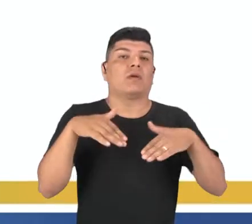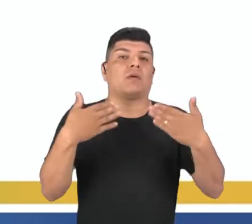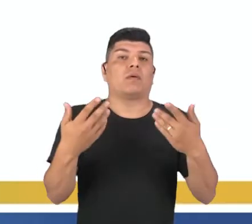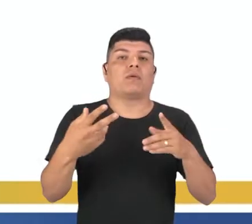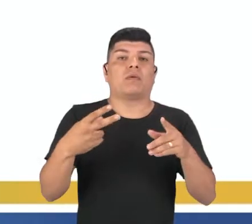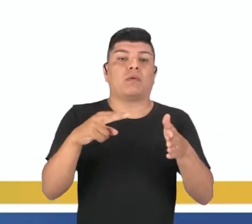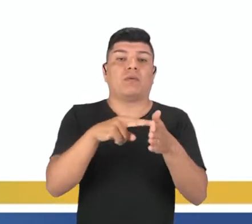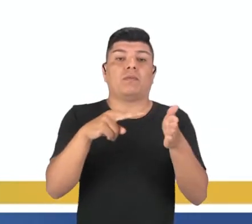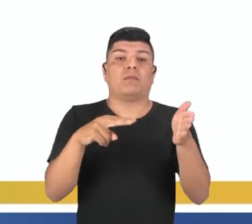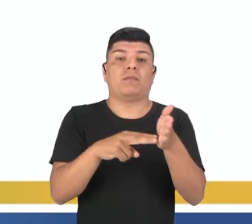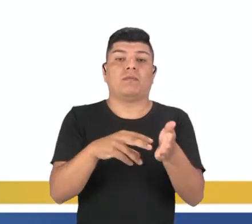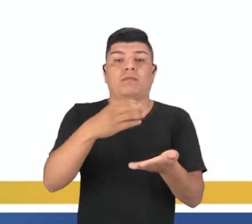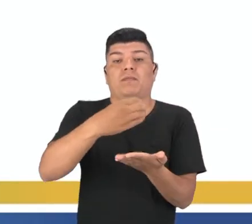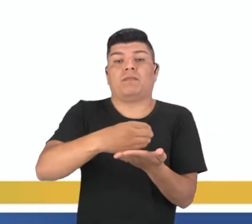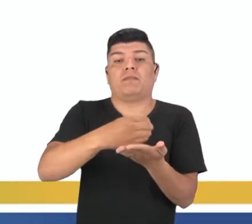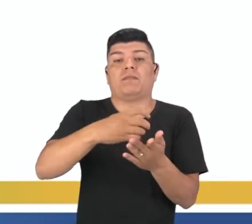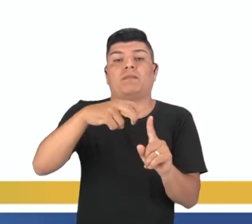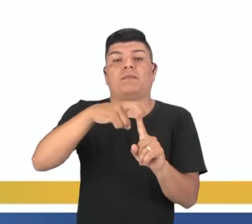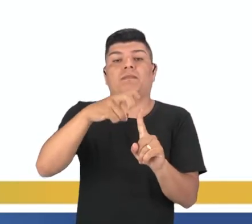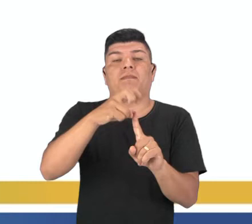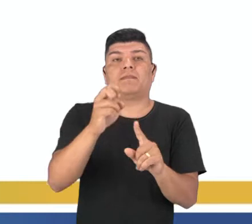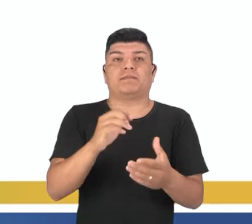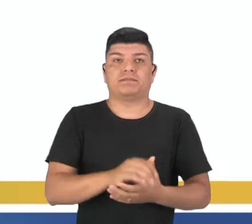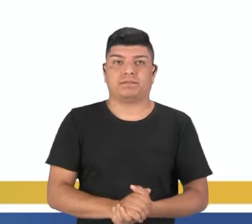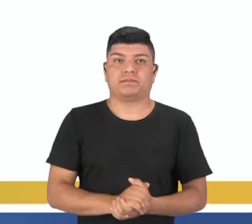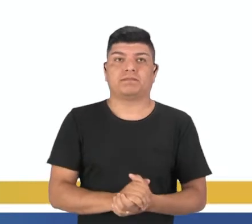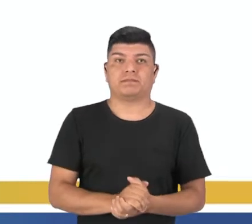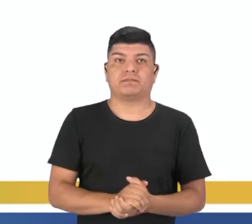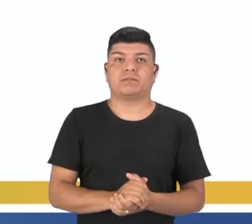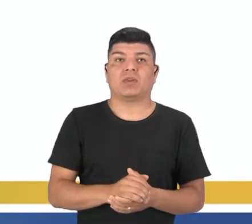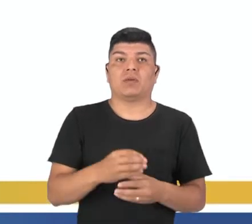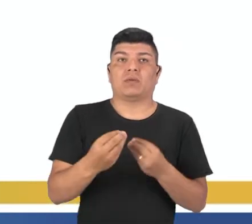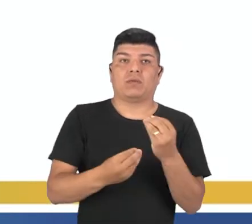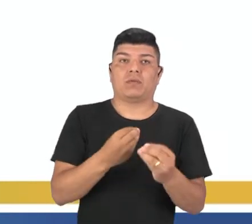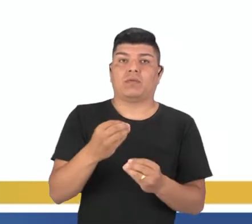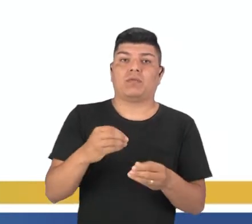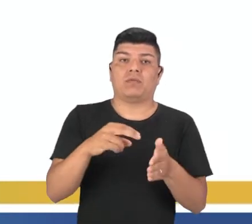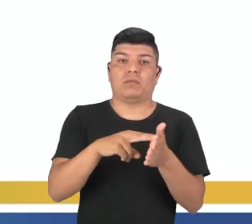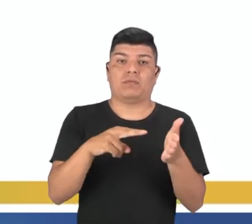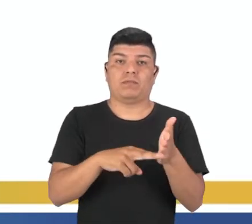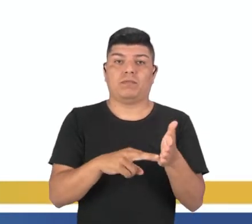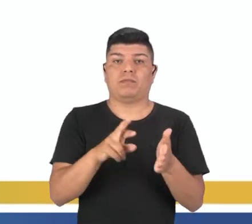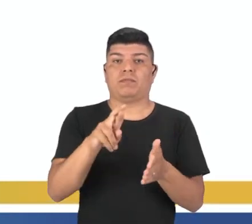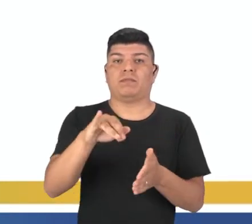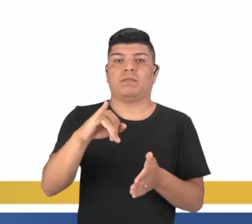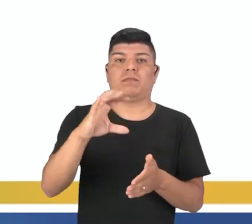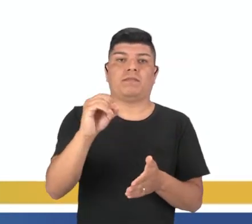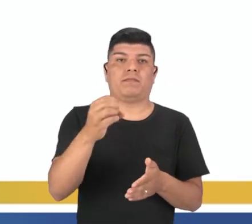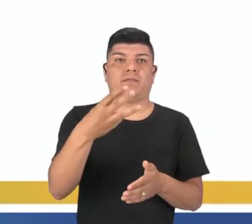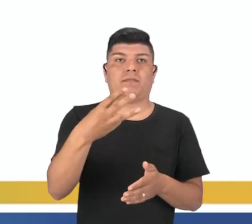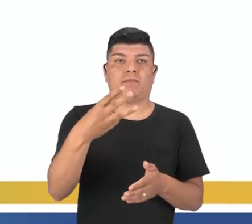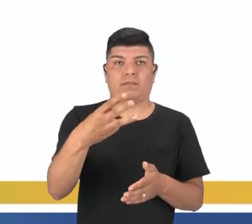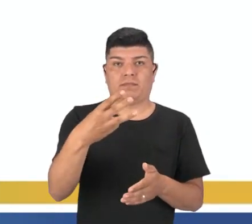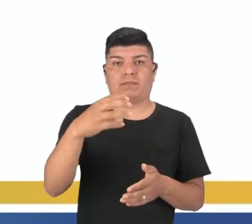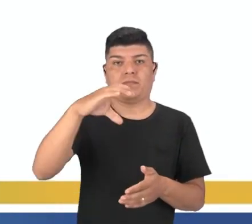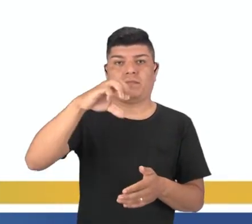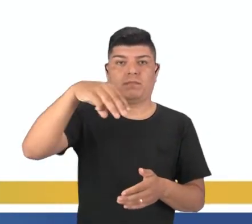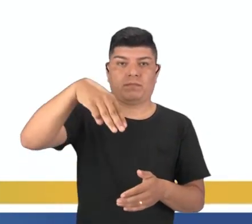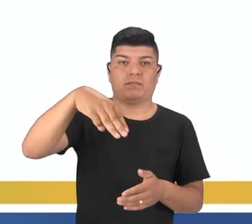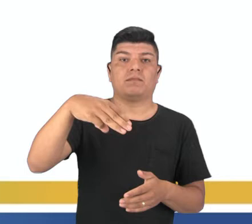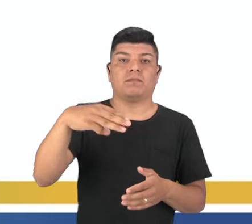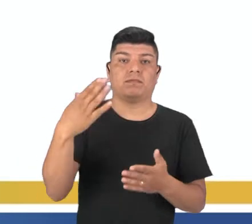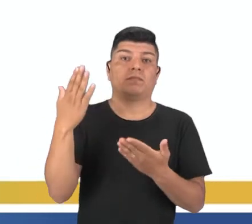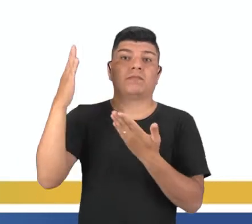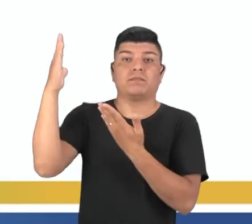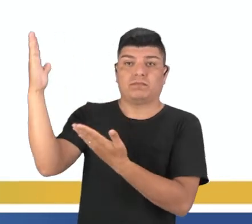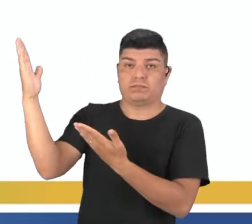qual o volume dessa latinha de refrigerante? Então, como o diâmetro é 6 e o raio nós vimos que é 3 centímetros, então a